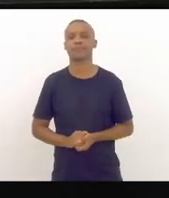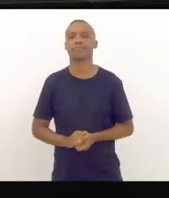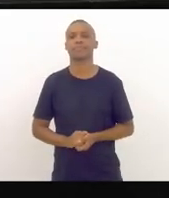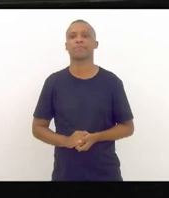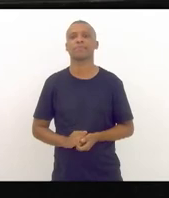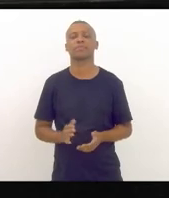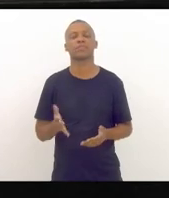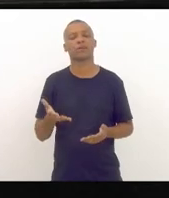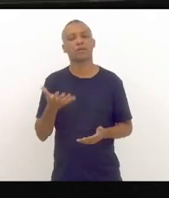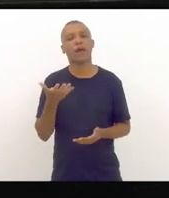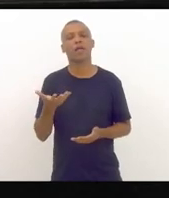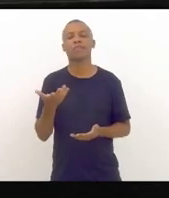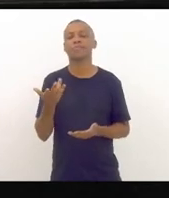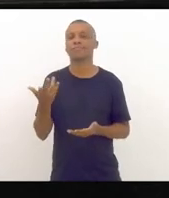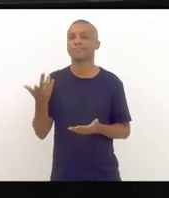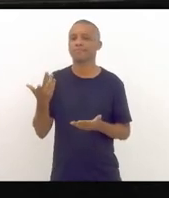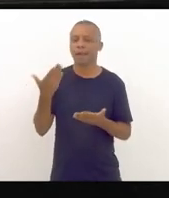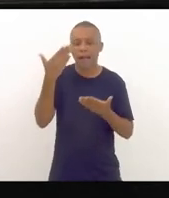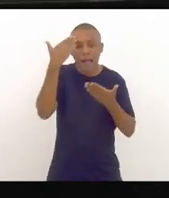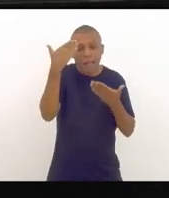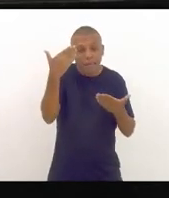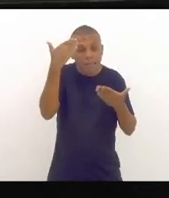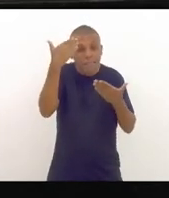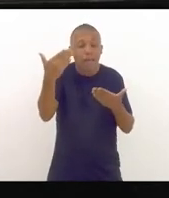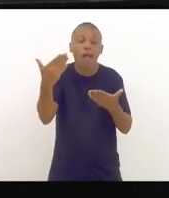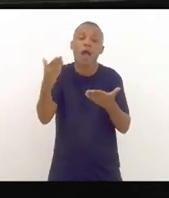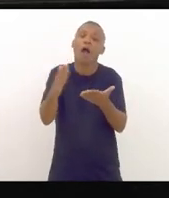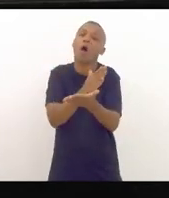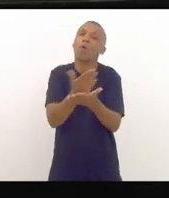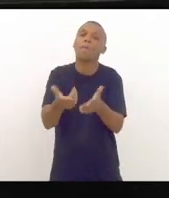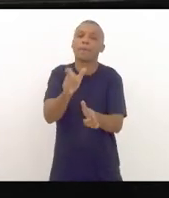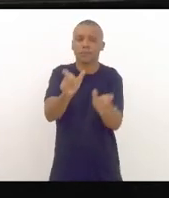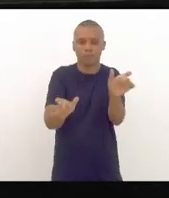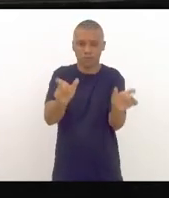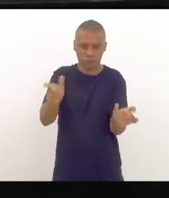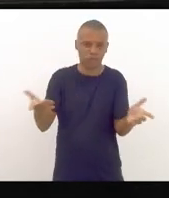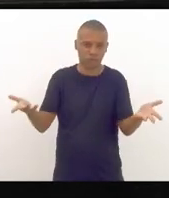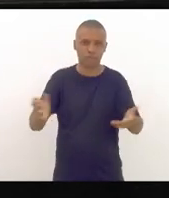fazer alguns agradecimentos. Primeiro,